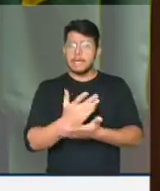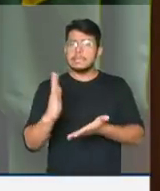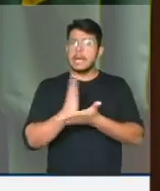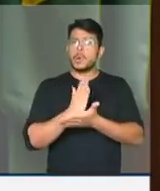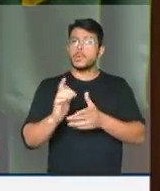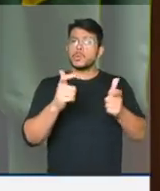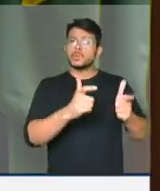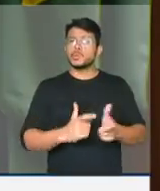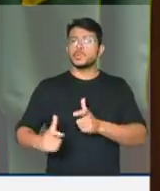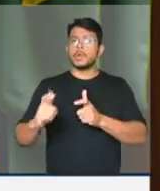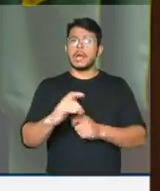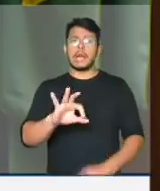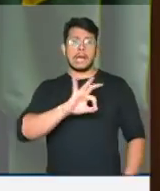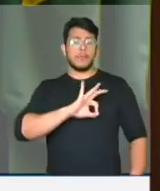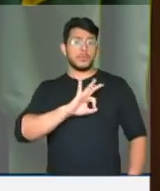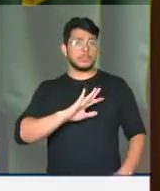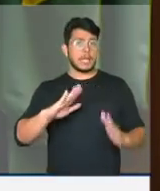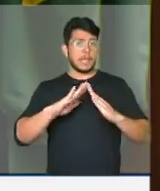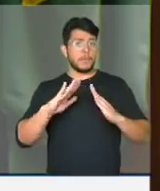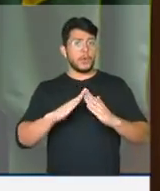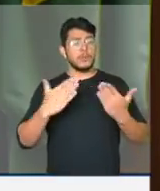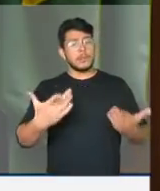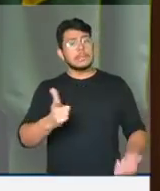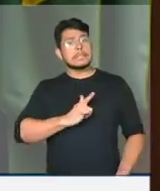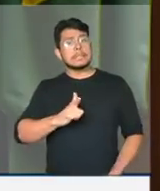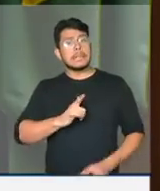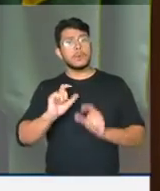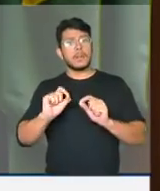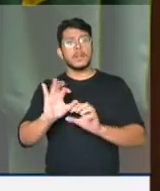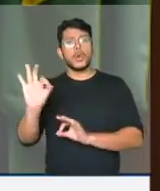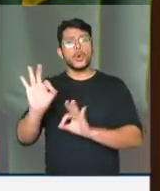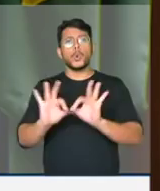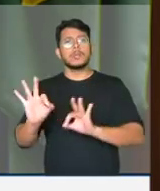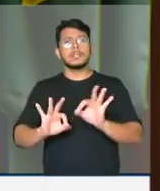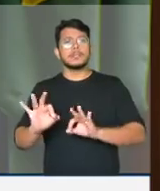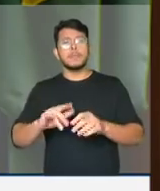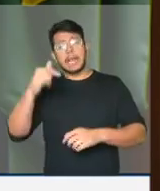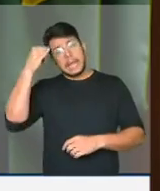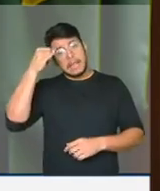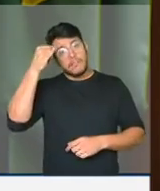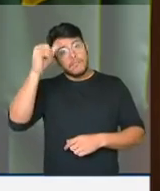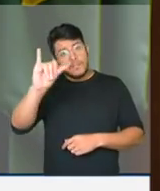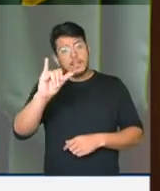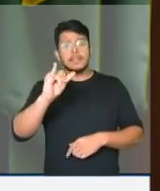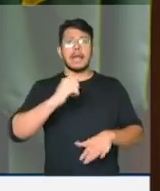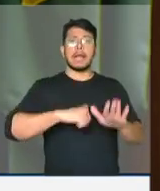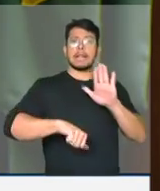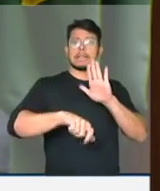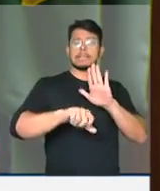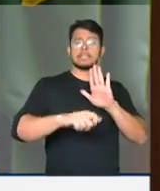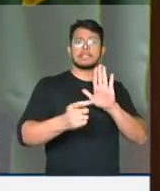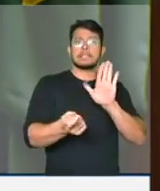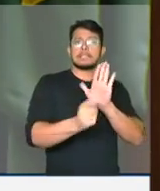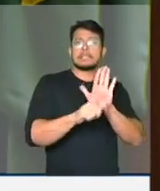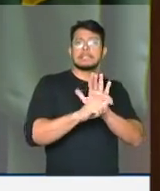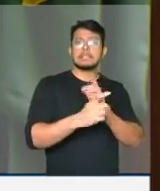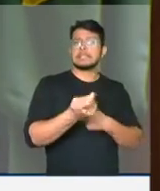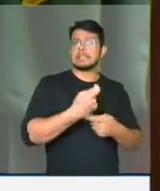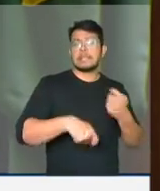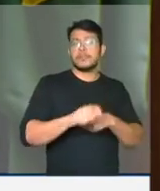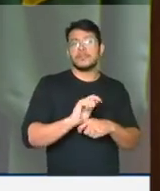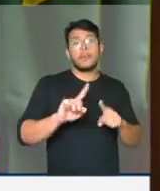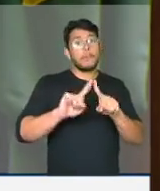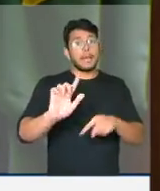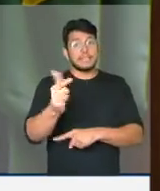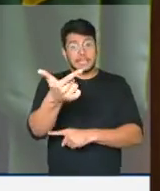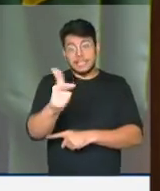residem policiais e bombeiros, eles se organizam para que o tráfico não impere essas regiões, sem visar lucro, sem exigir cobrança de nada. Me